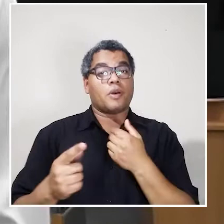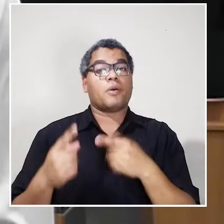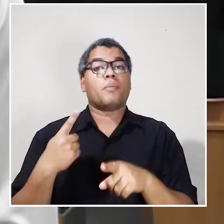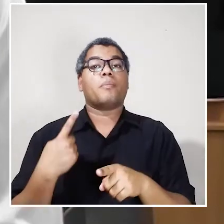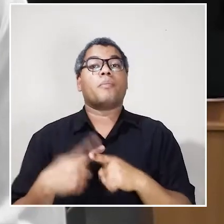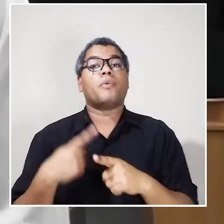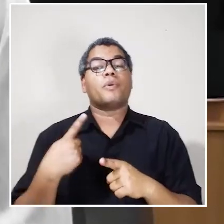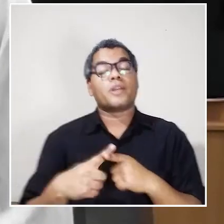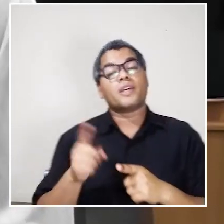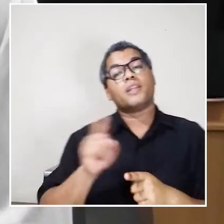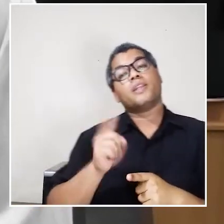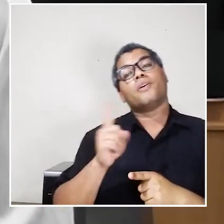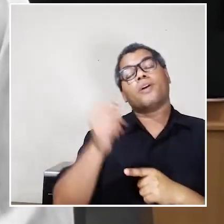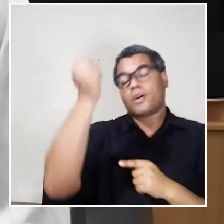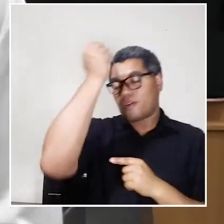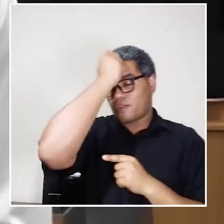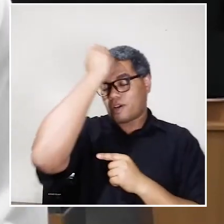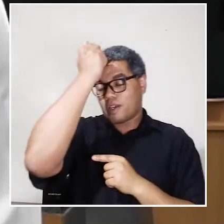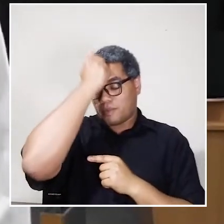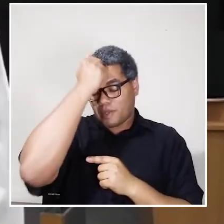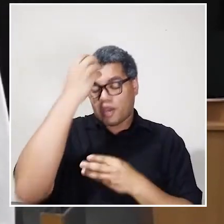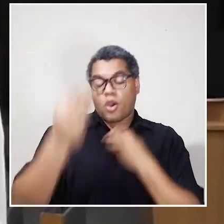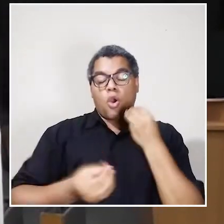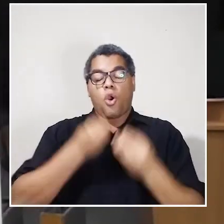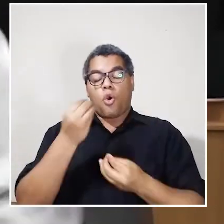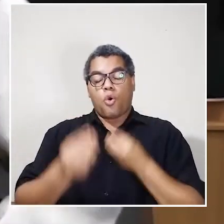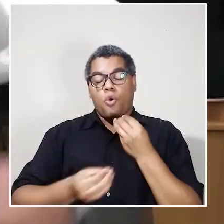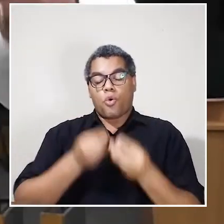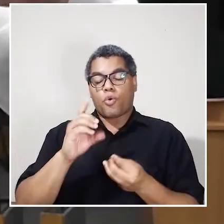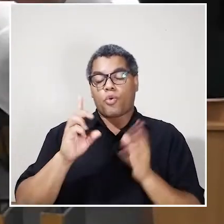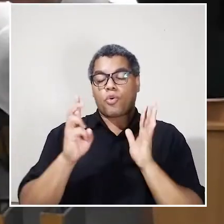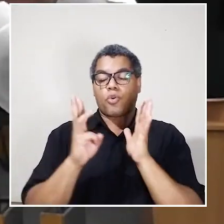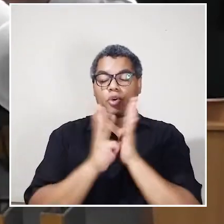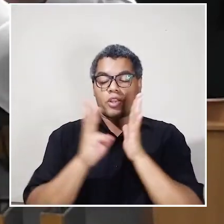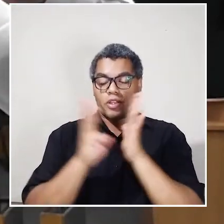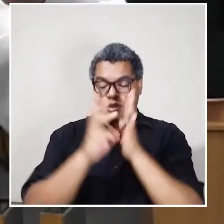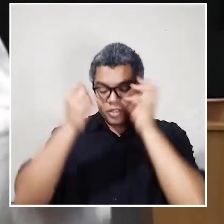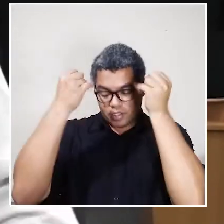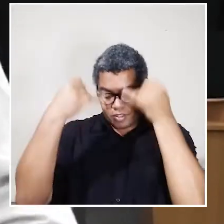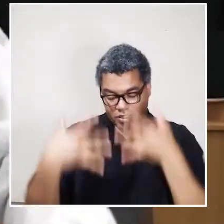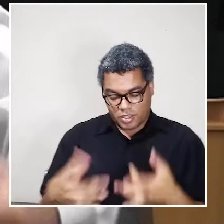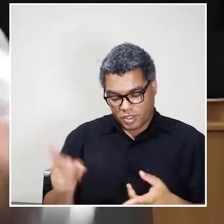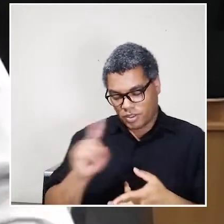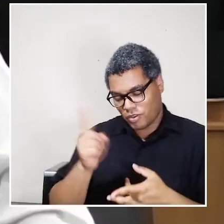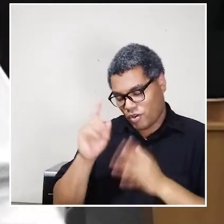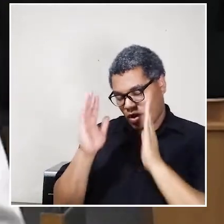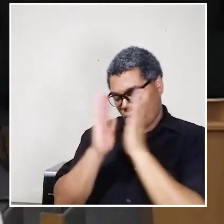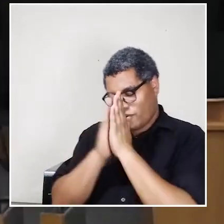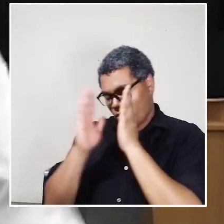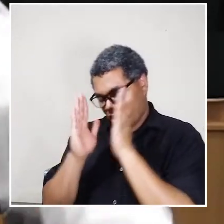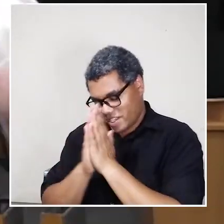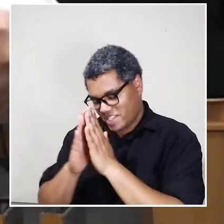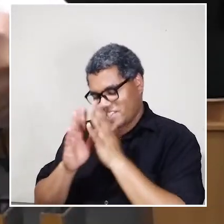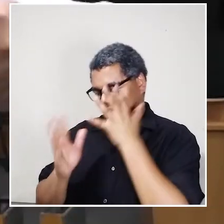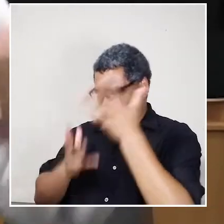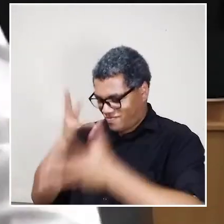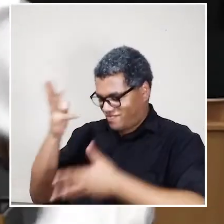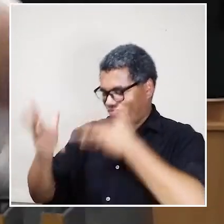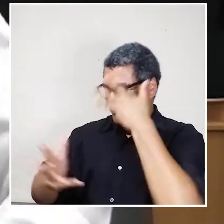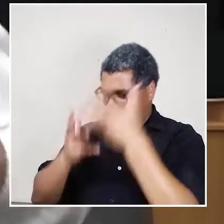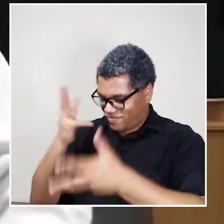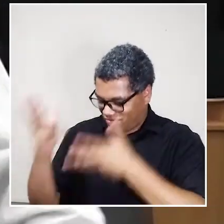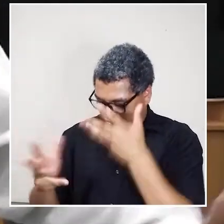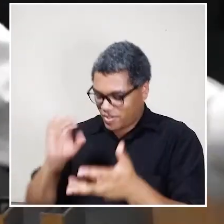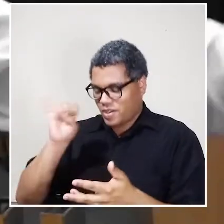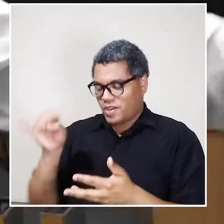um arrependimento nos moldes do profeta. Não buscamos com oração e súplicas ao Senhor, com jejum,